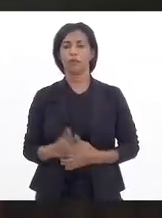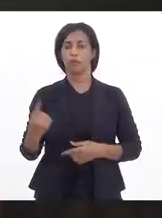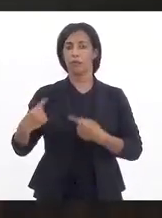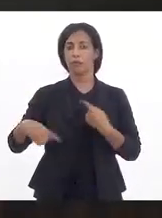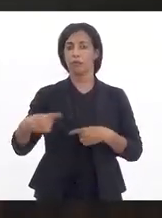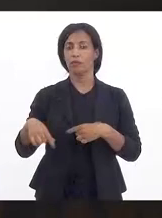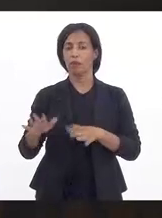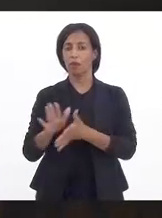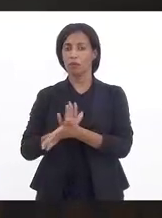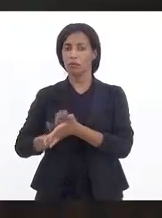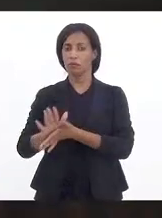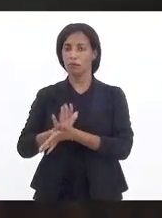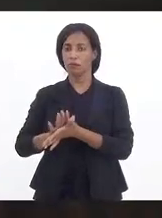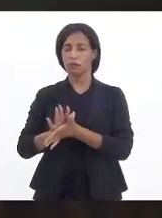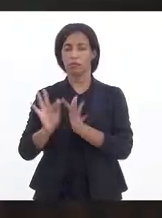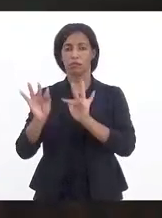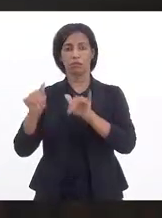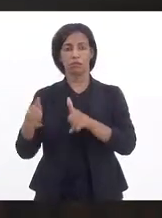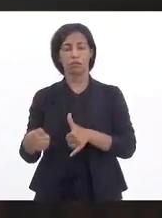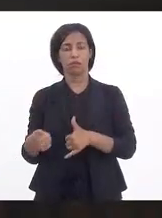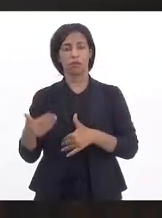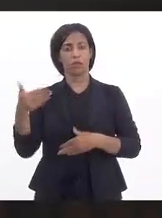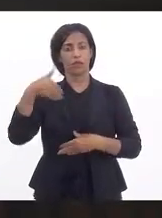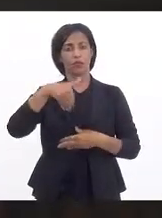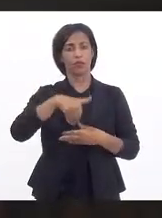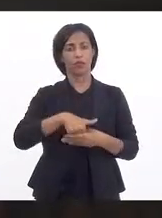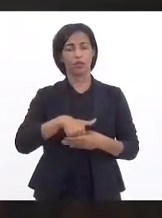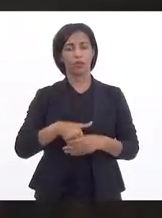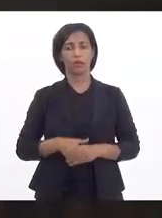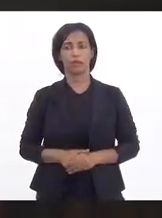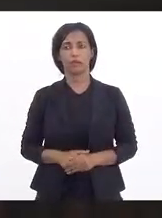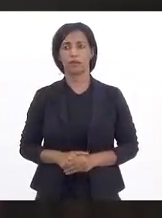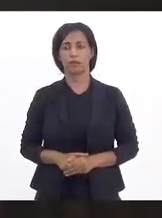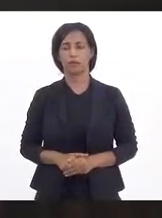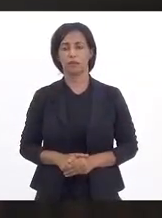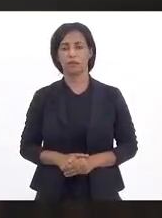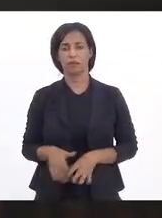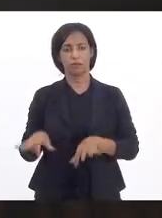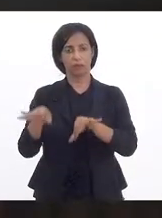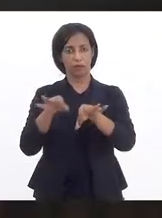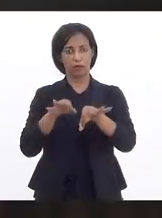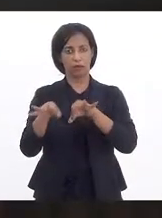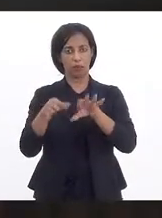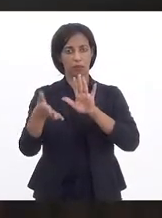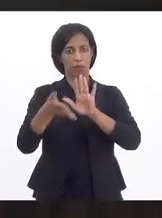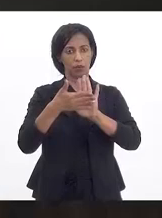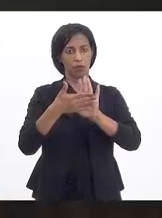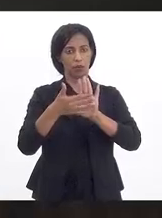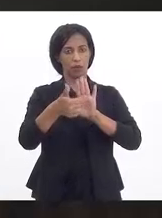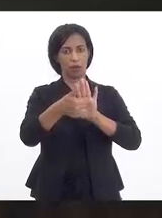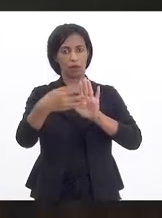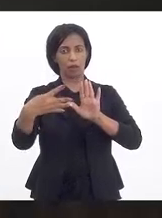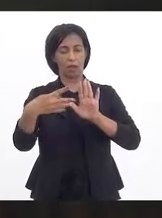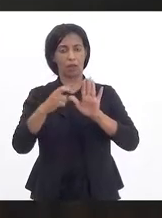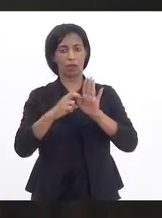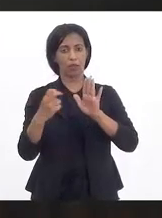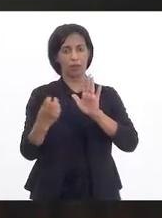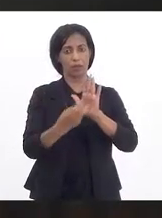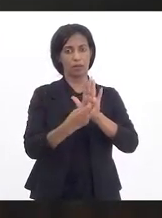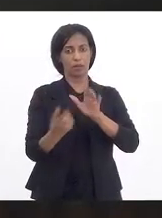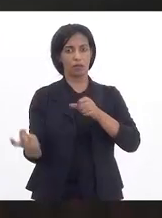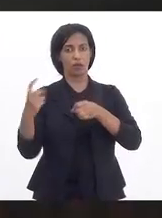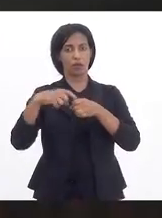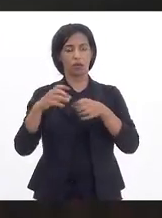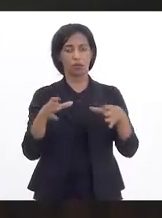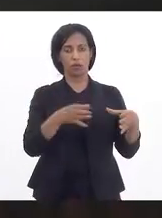em discussão na vendo que querem discutir acirrada discussão e votação A presente proposta receber o 14 emendas